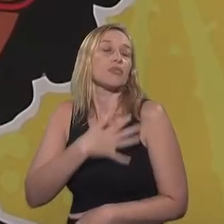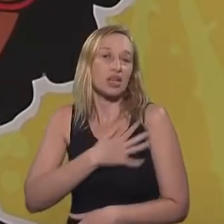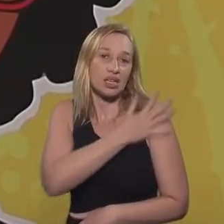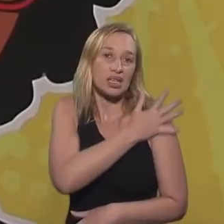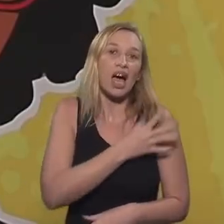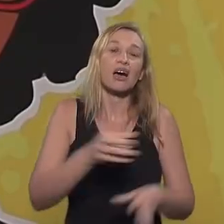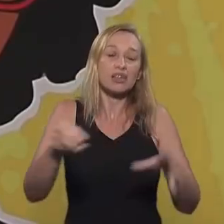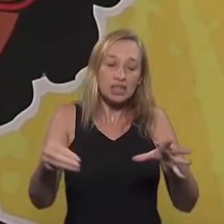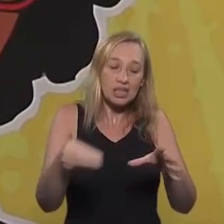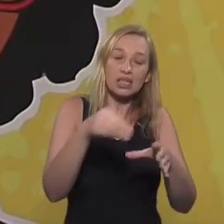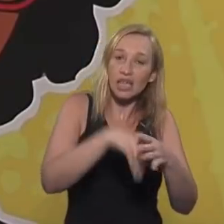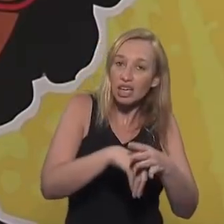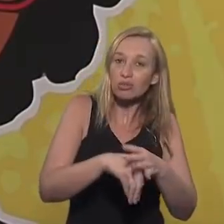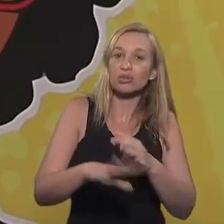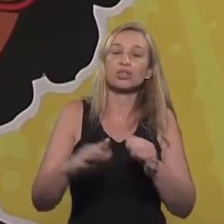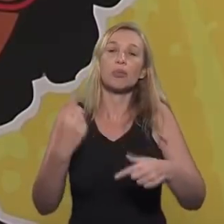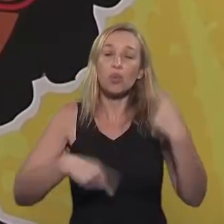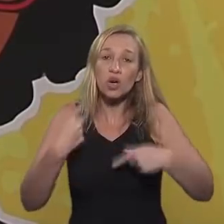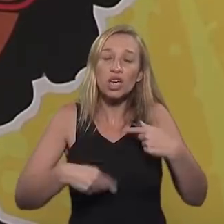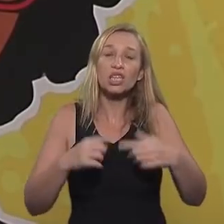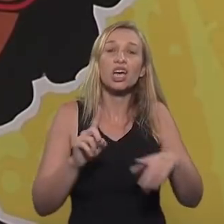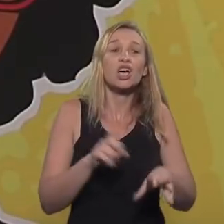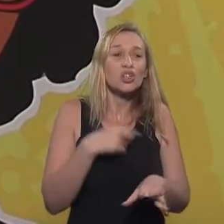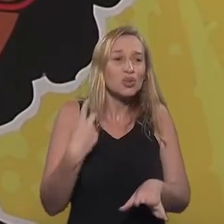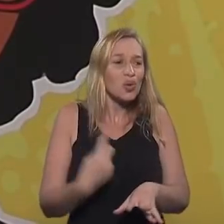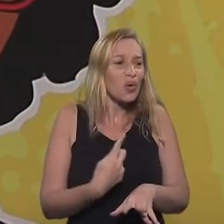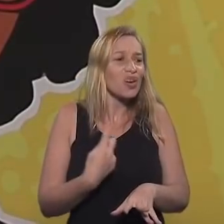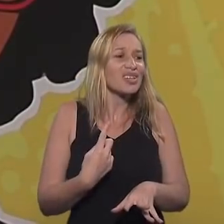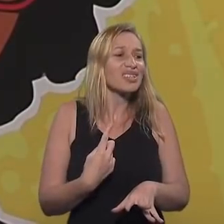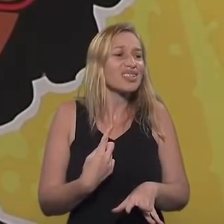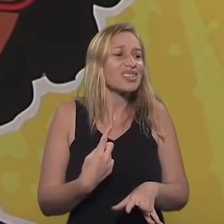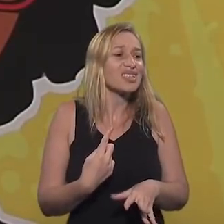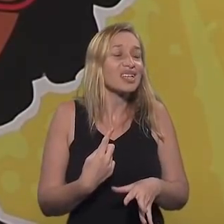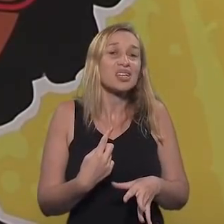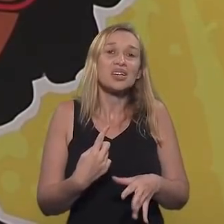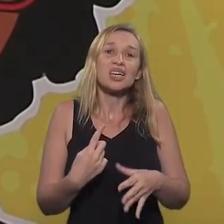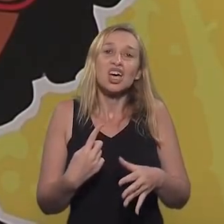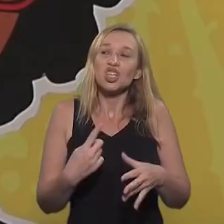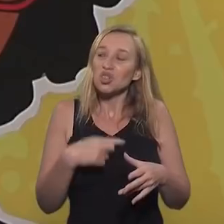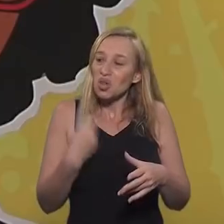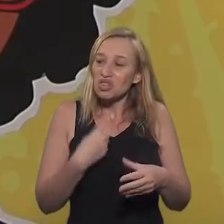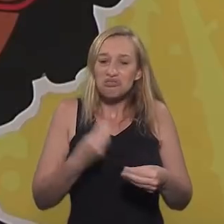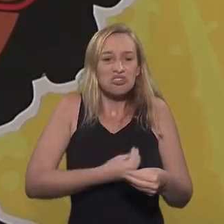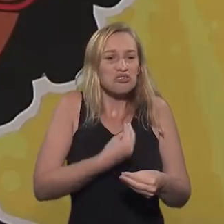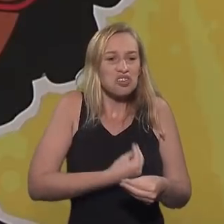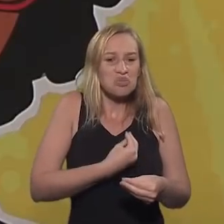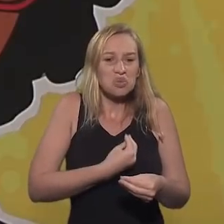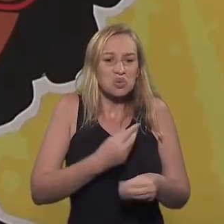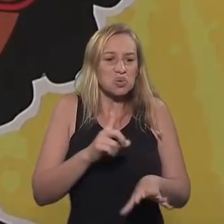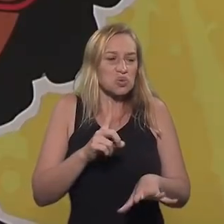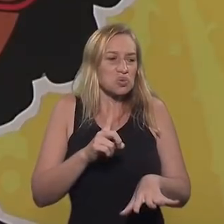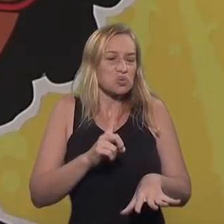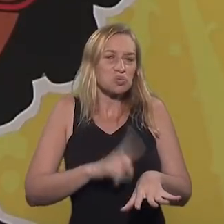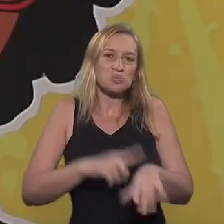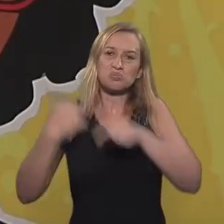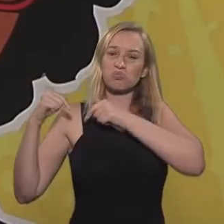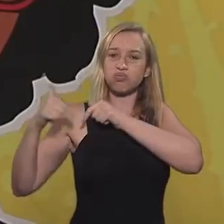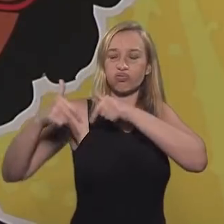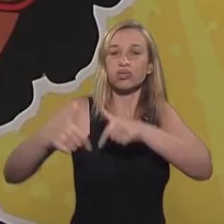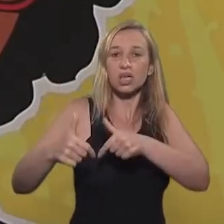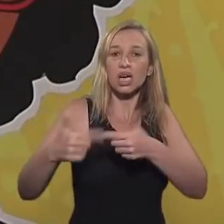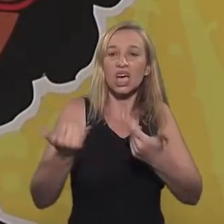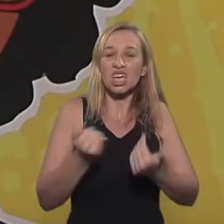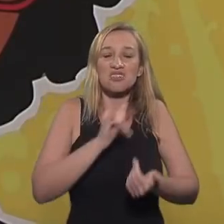governando prefeituras, estados. E a gente tem que... Pelo contrário, é porque a gente vive uma onda conservadora